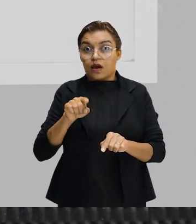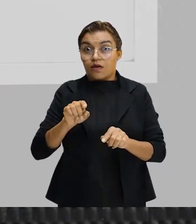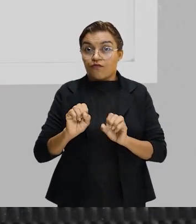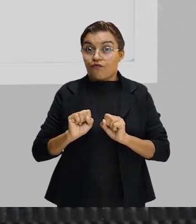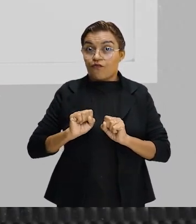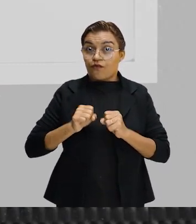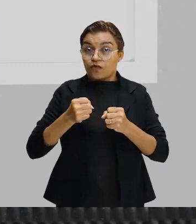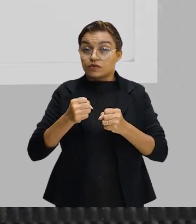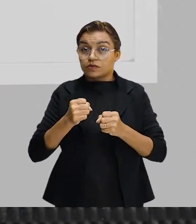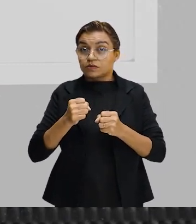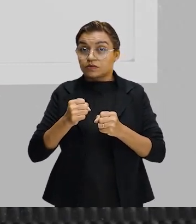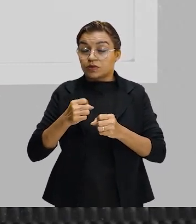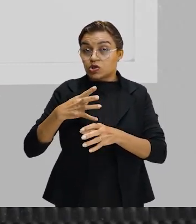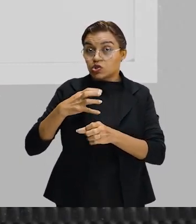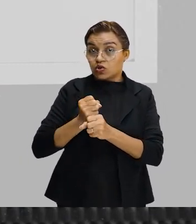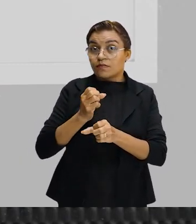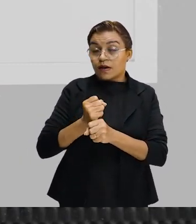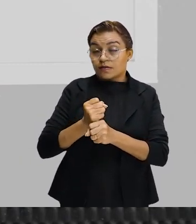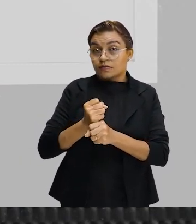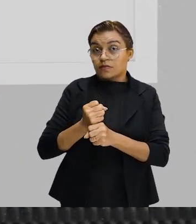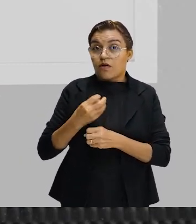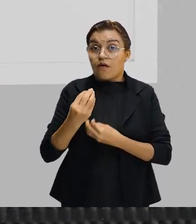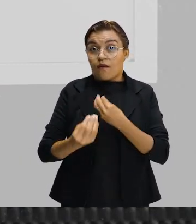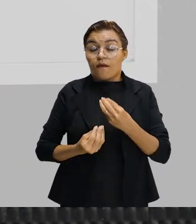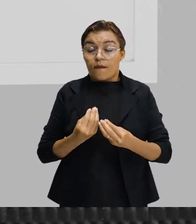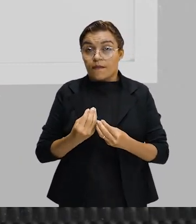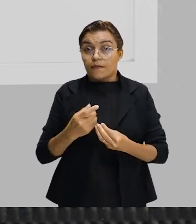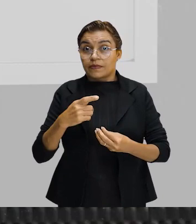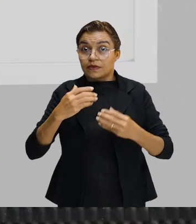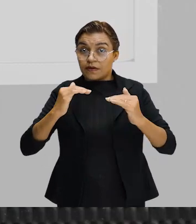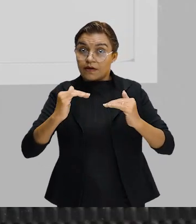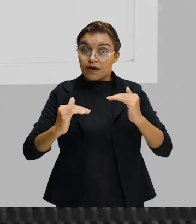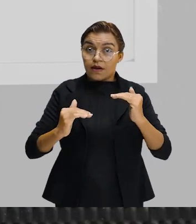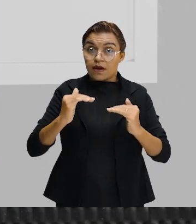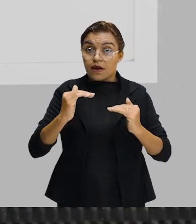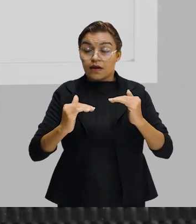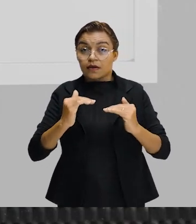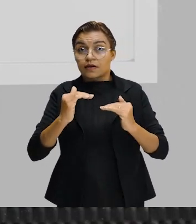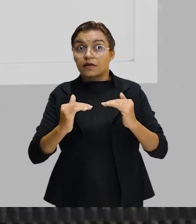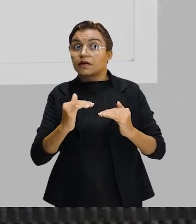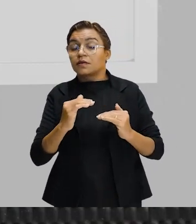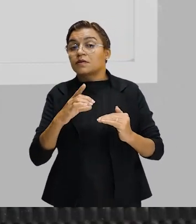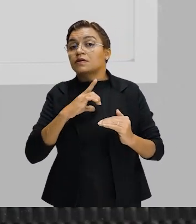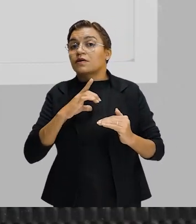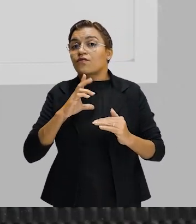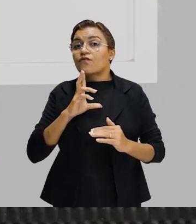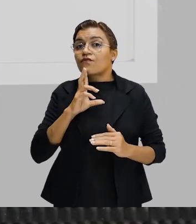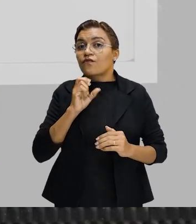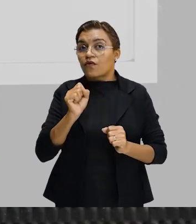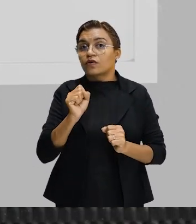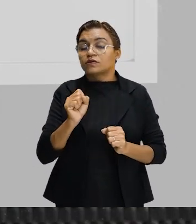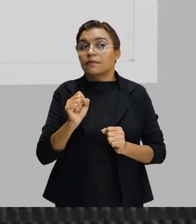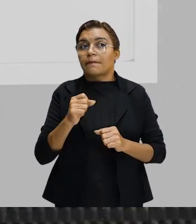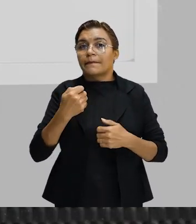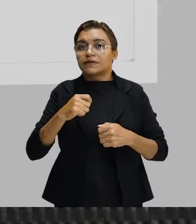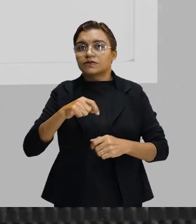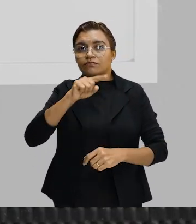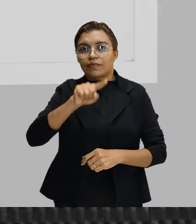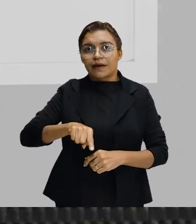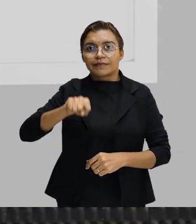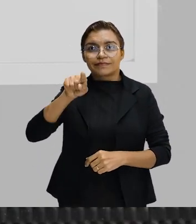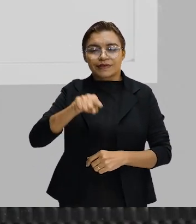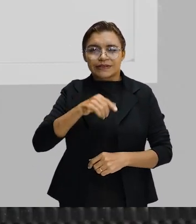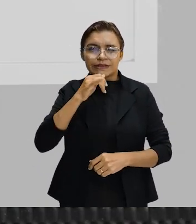forças. Tá ok? Então, para que ele esteja em equilíbrio, as forças que estão agindo sobre ele têm que se anular,